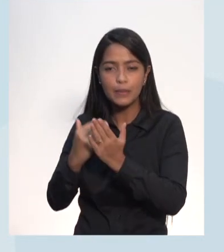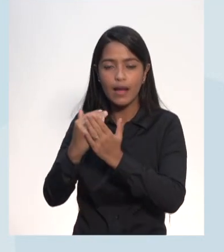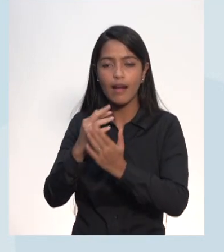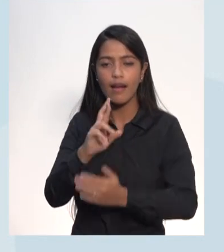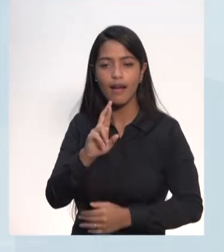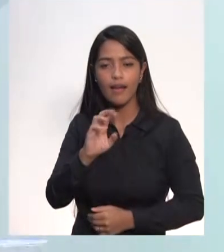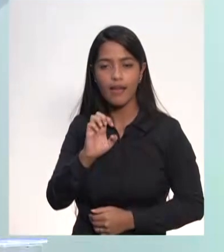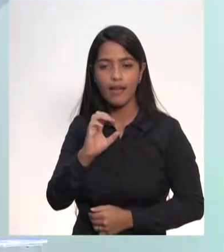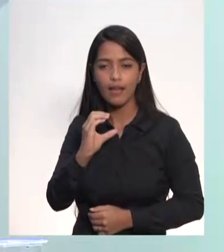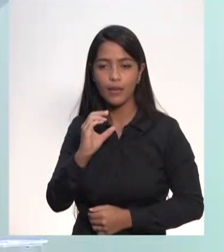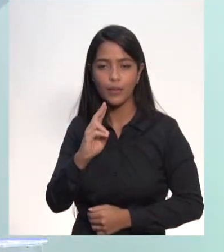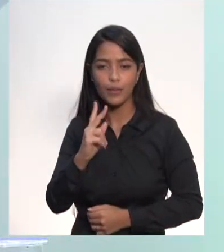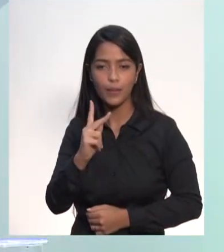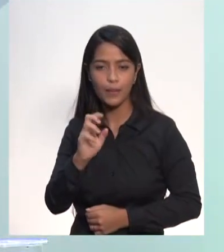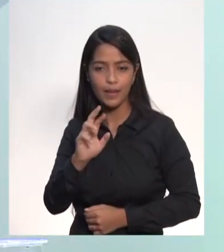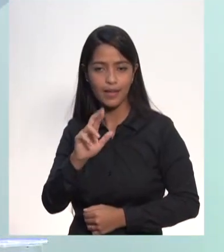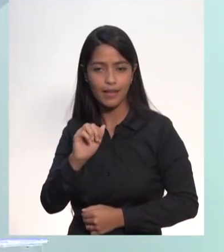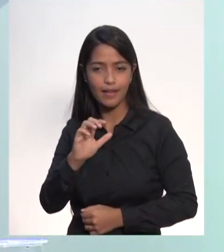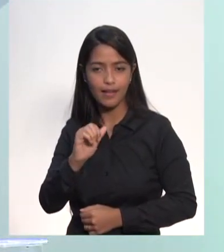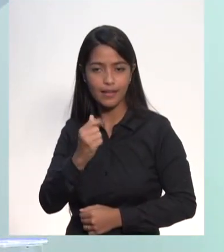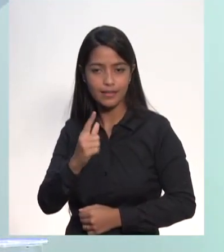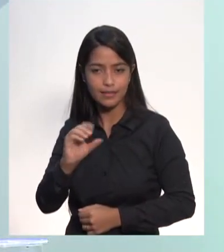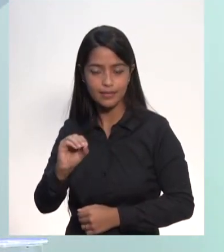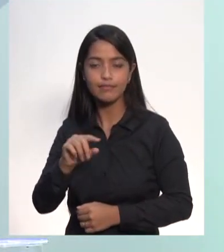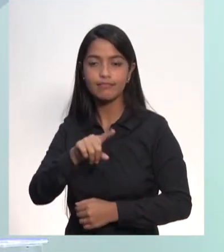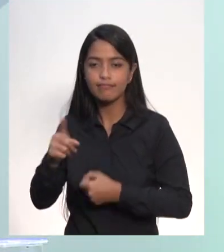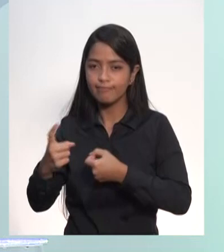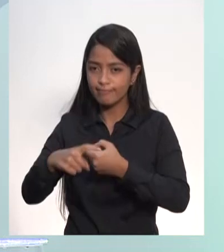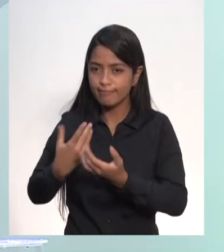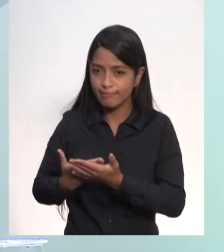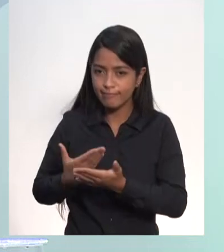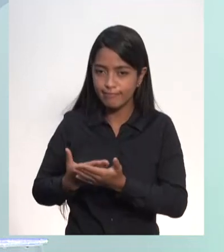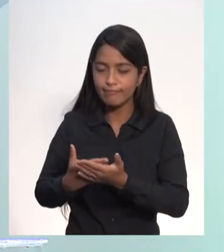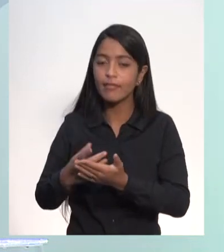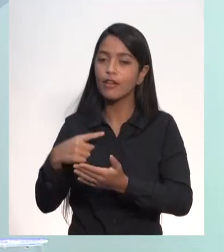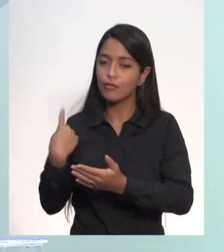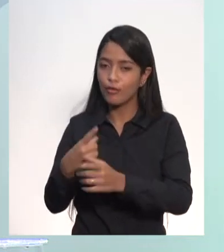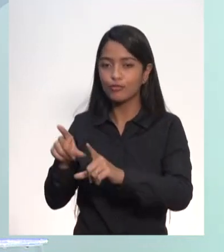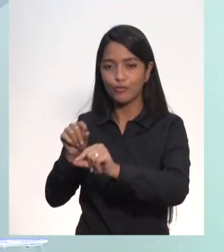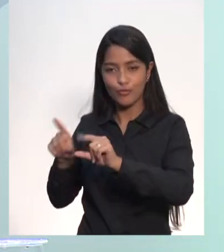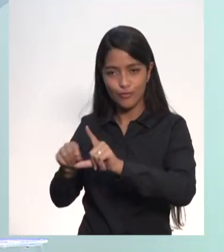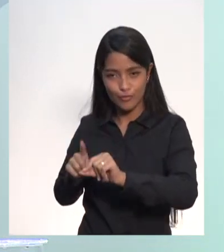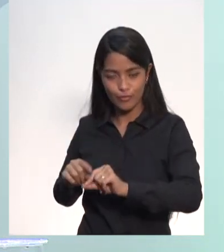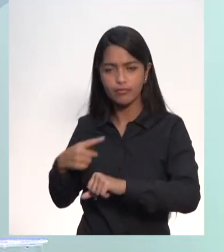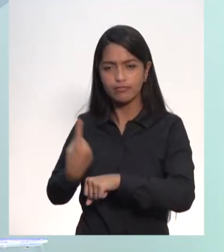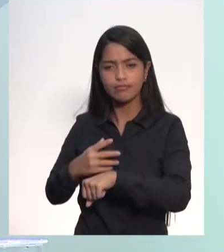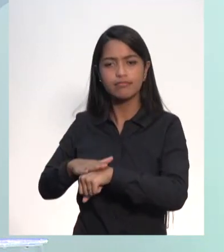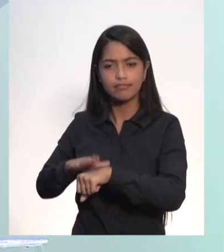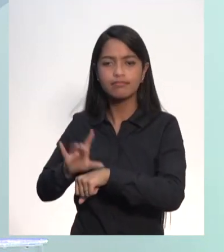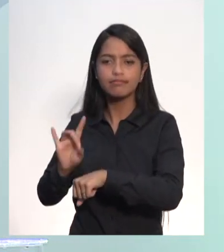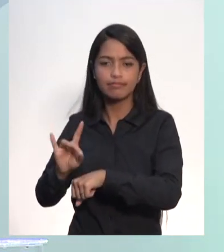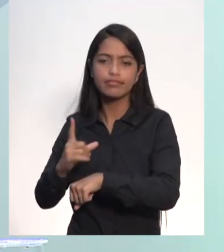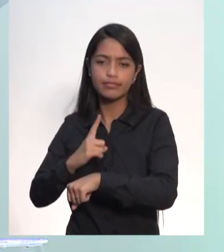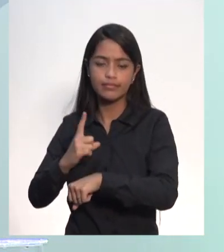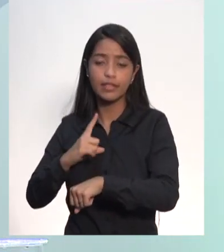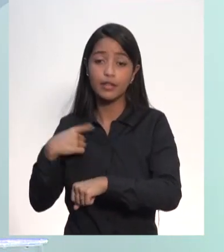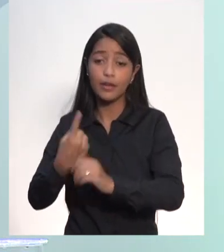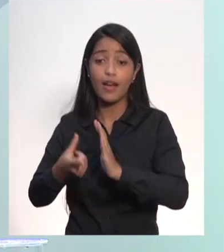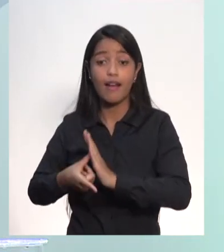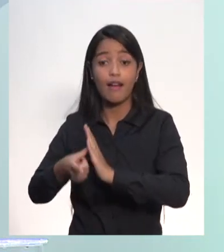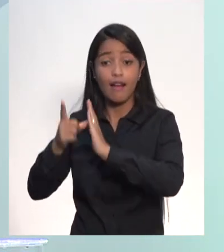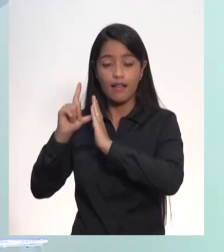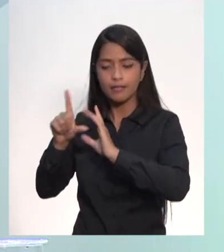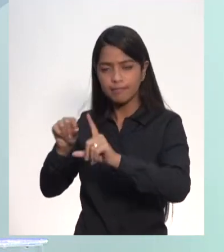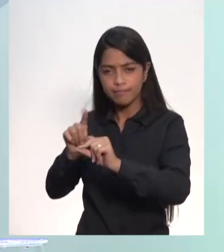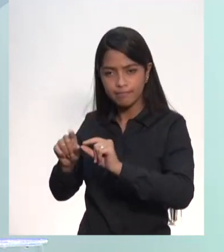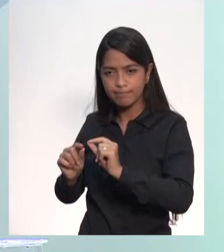aqui a gente tem um destaque para a autonomia na seleção dessas habilidades. Nós fizemos uma seleção inicial, nós fizemos um recorte